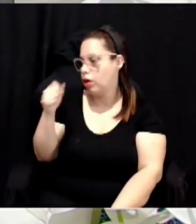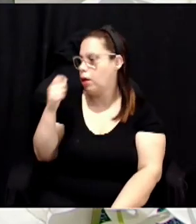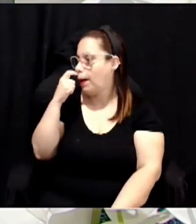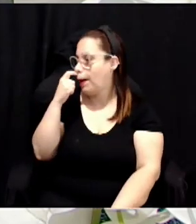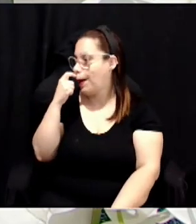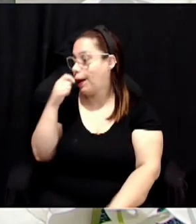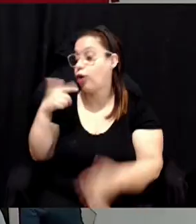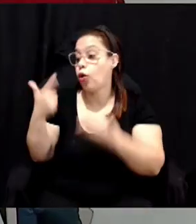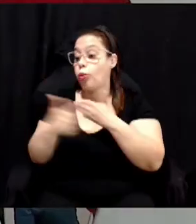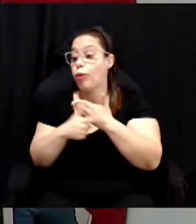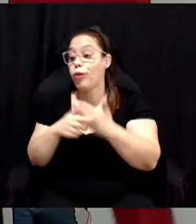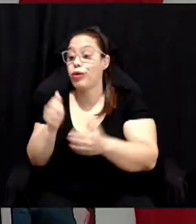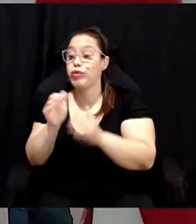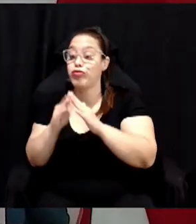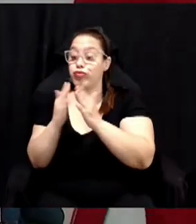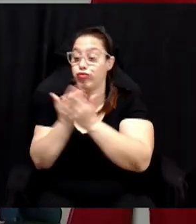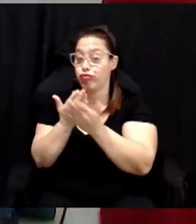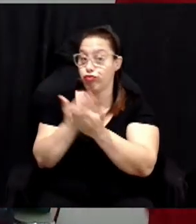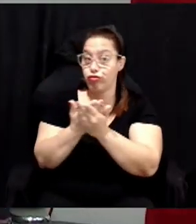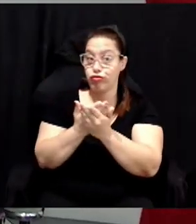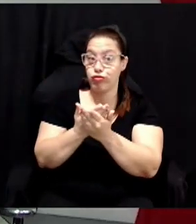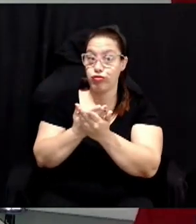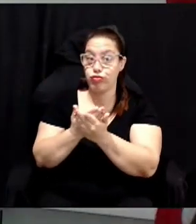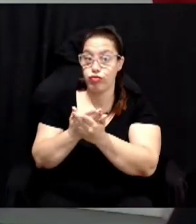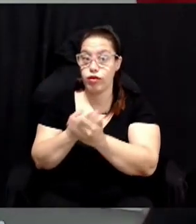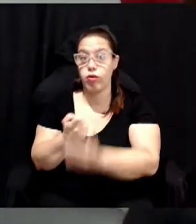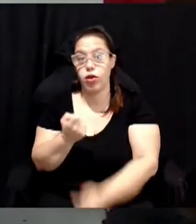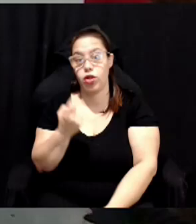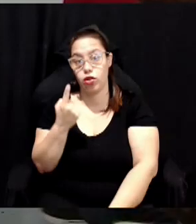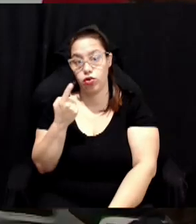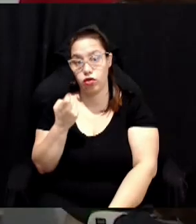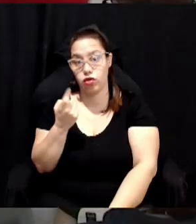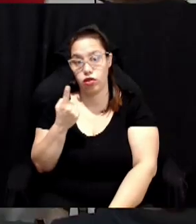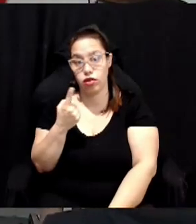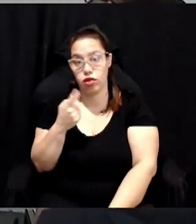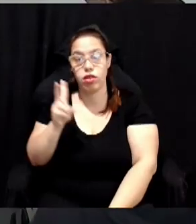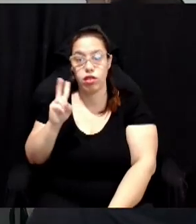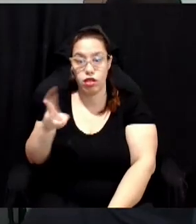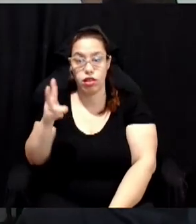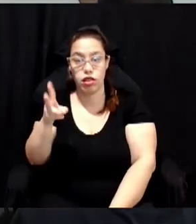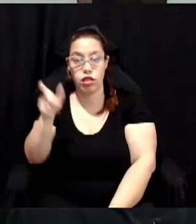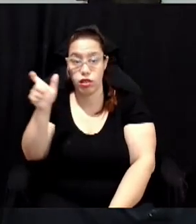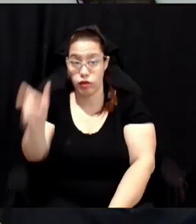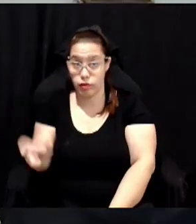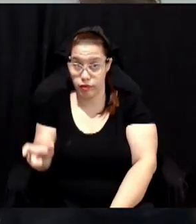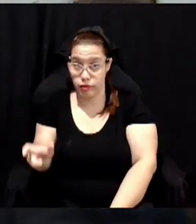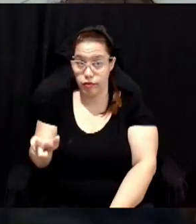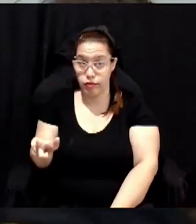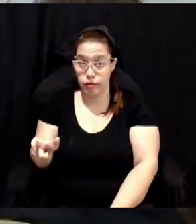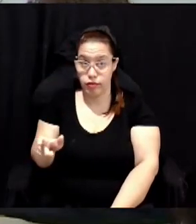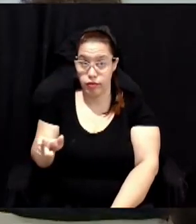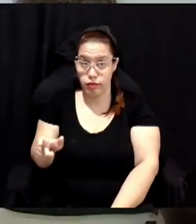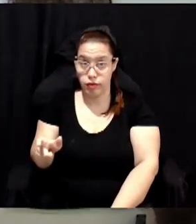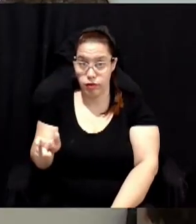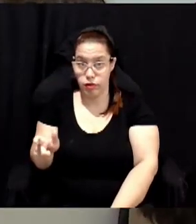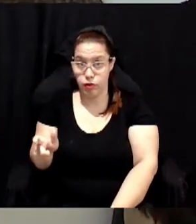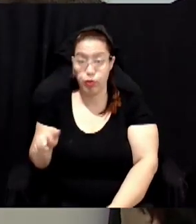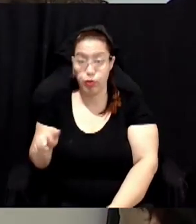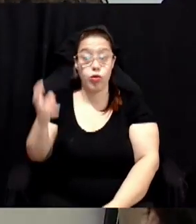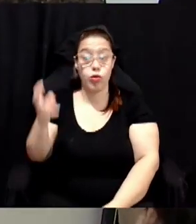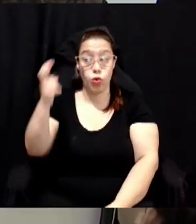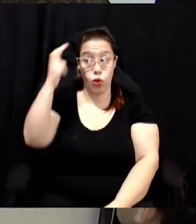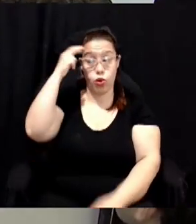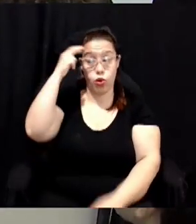escola? O papel da escola tem muitos, evidentemente, mas um deles é de ser aquele que é o repositório da cultura de uma determinada